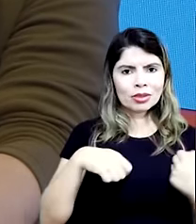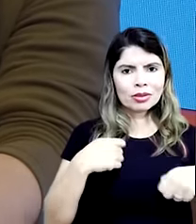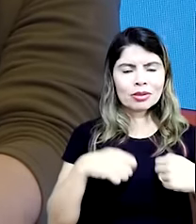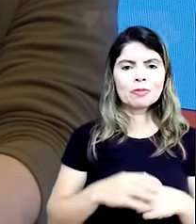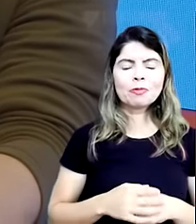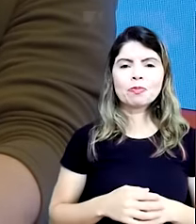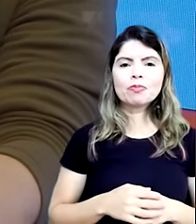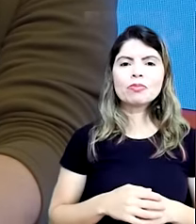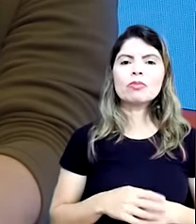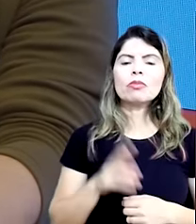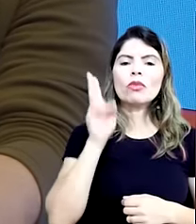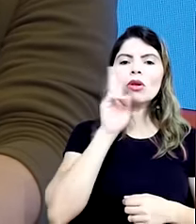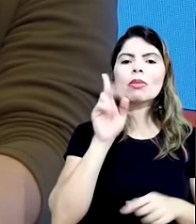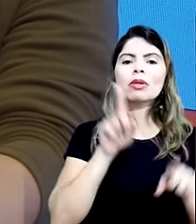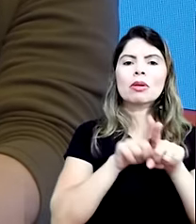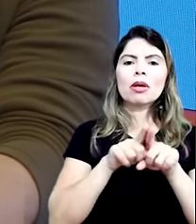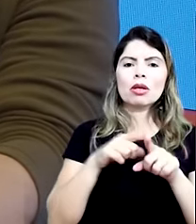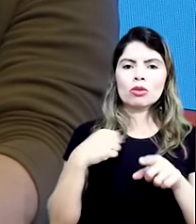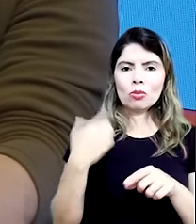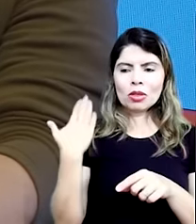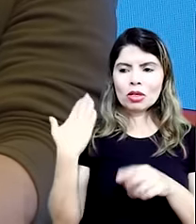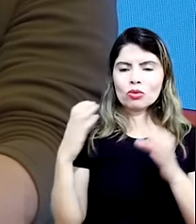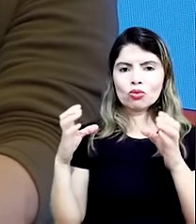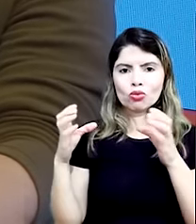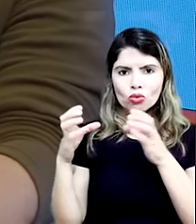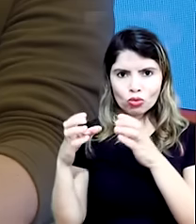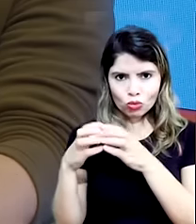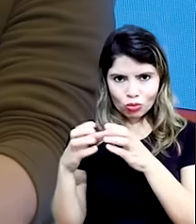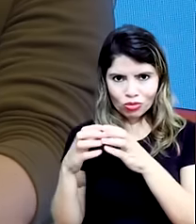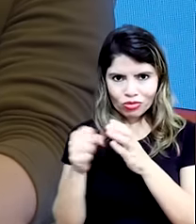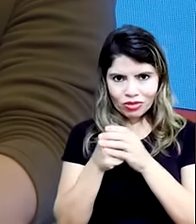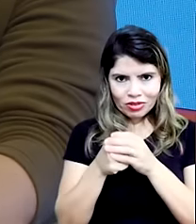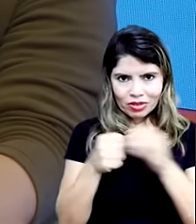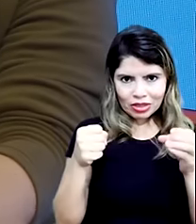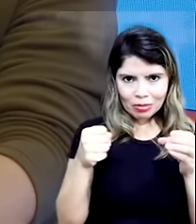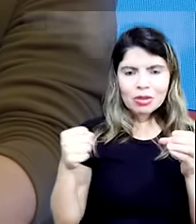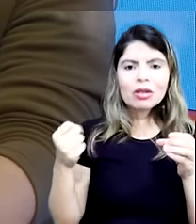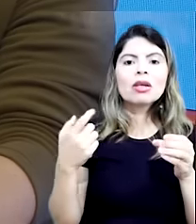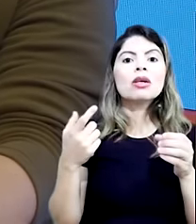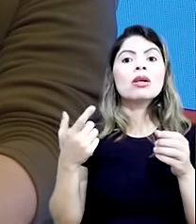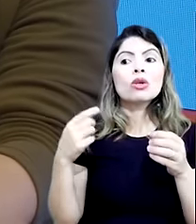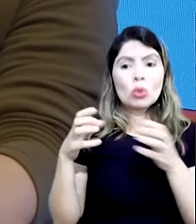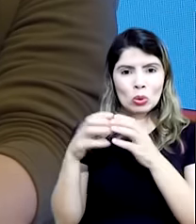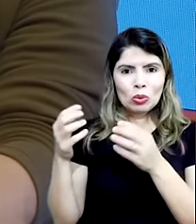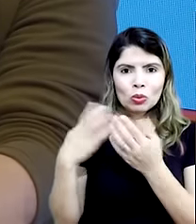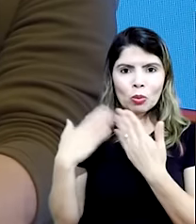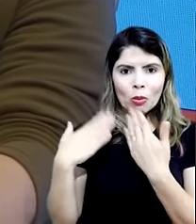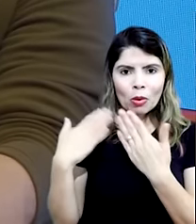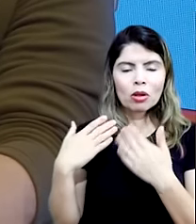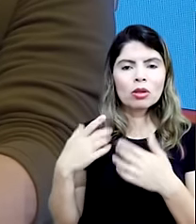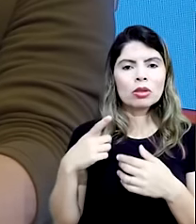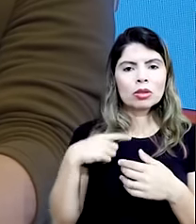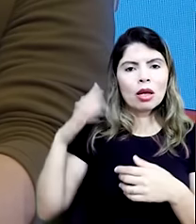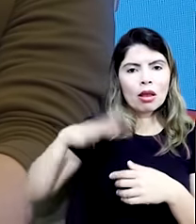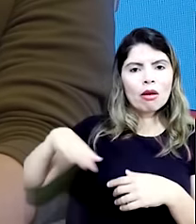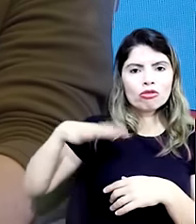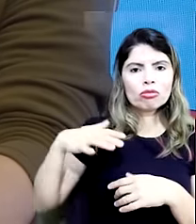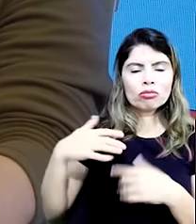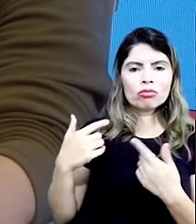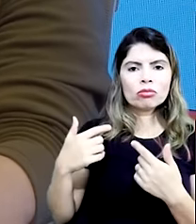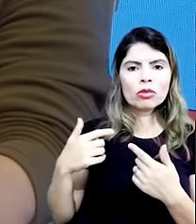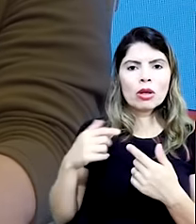lembrei eu tava com um grupo de Startup e eu tava sempre conduzo os grupos de Startup lá da nossa região com